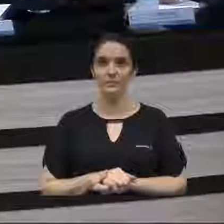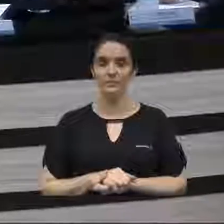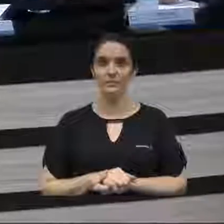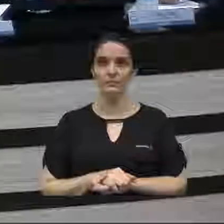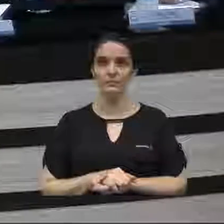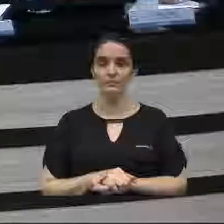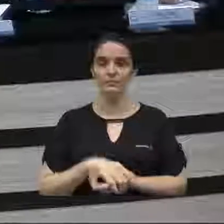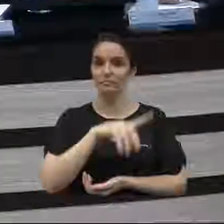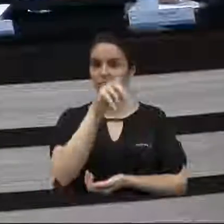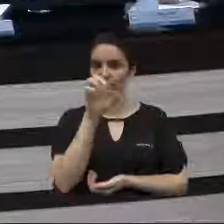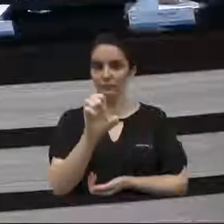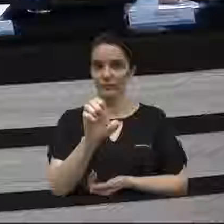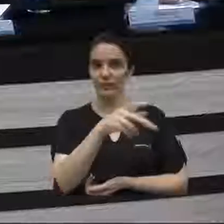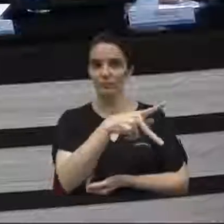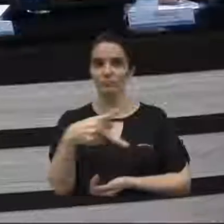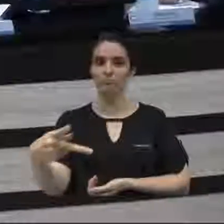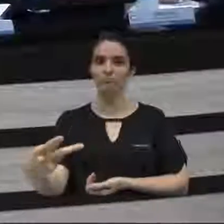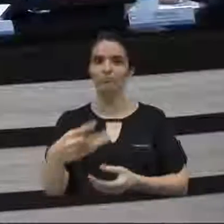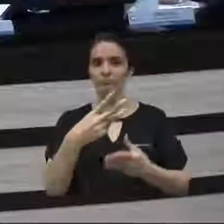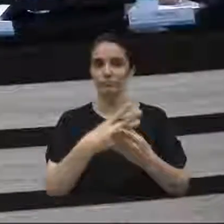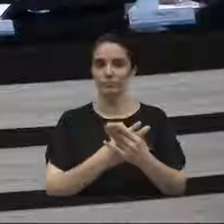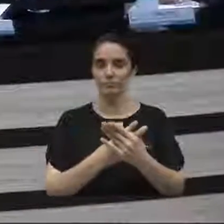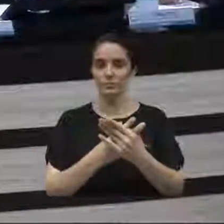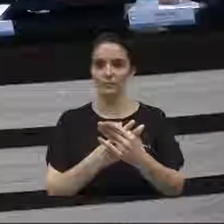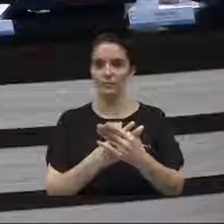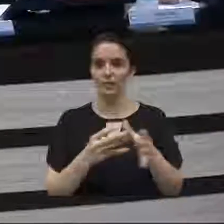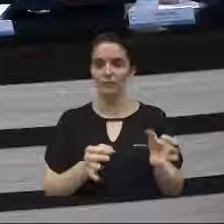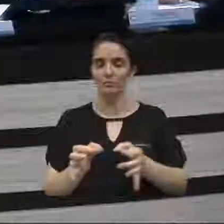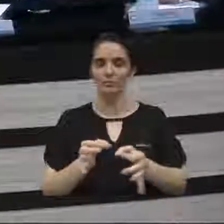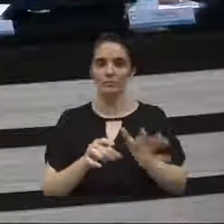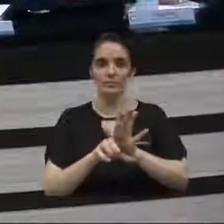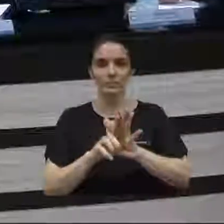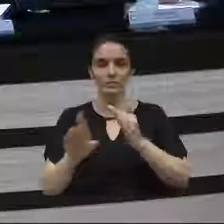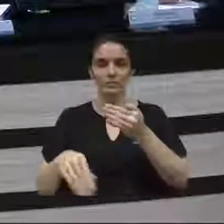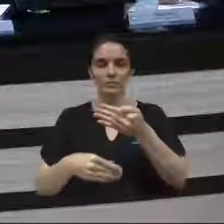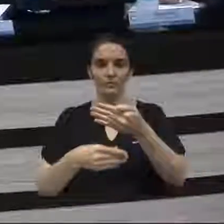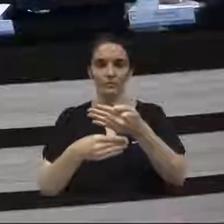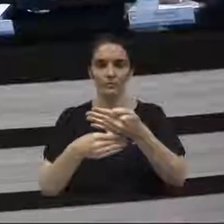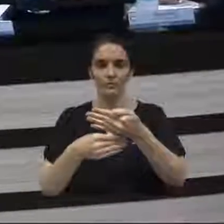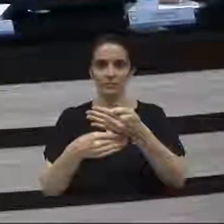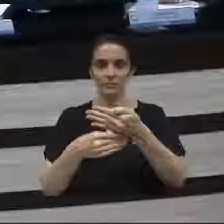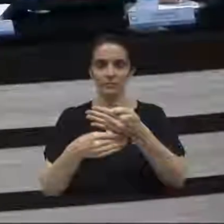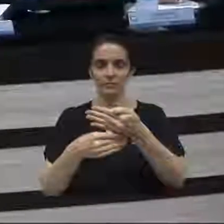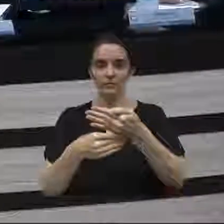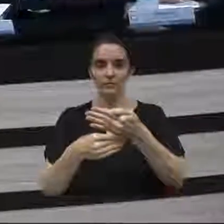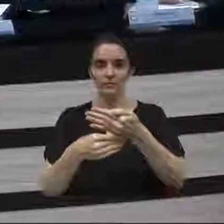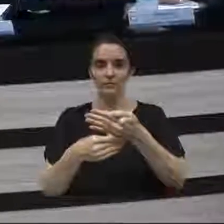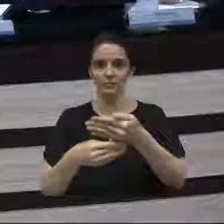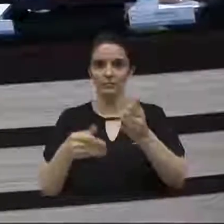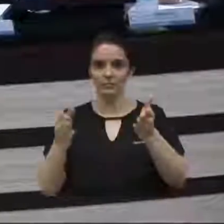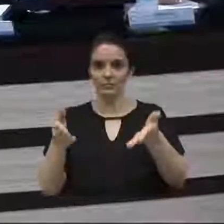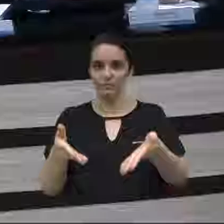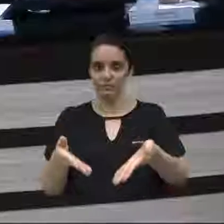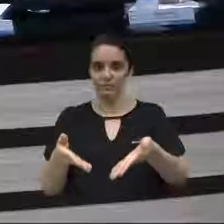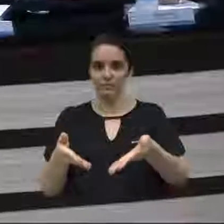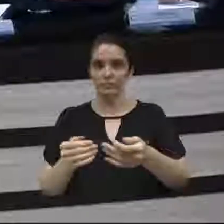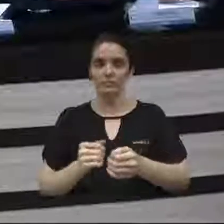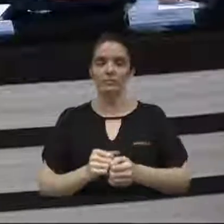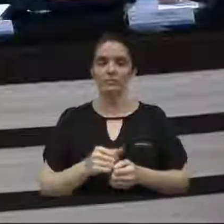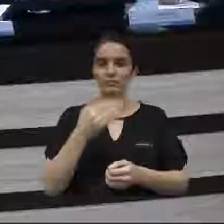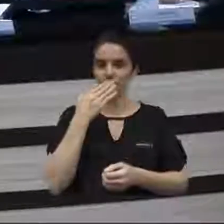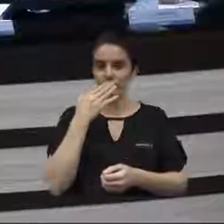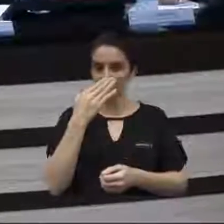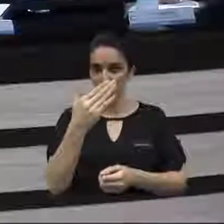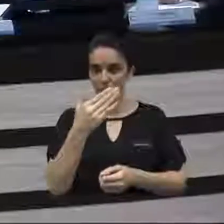Municipal. Assunto: encaminha projeto de lei complementar. vimos a presença de Vossa Excelência e dos